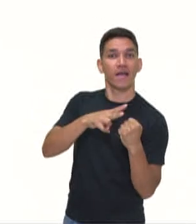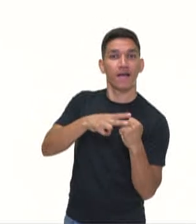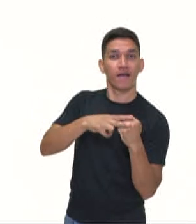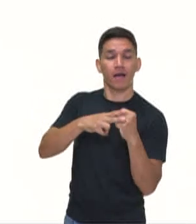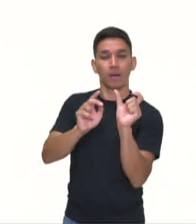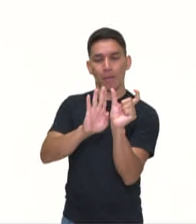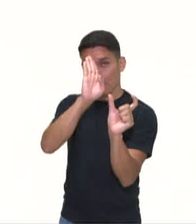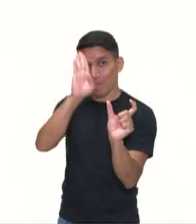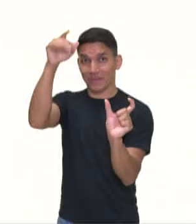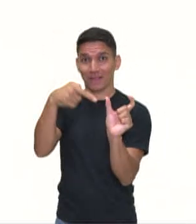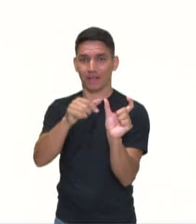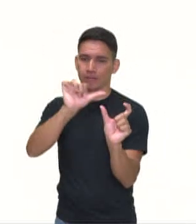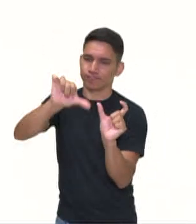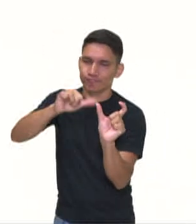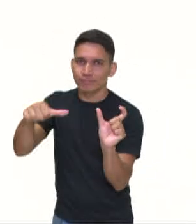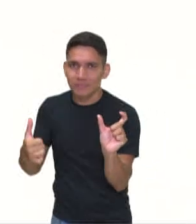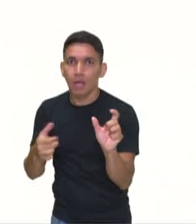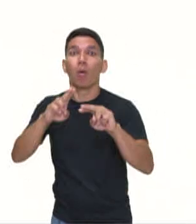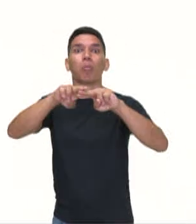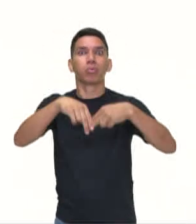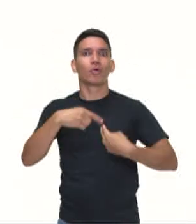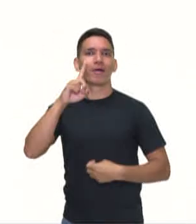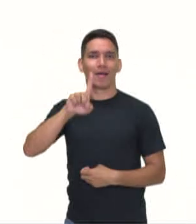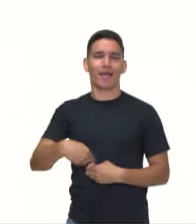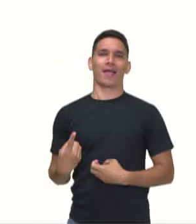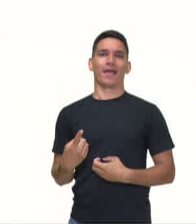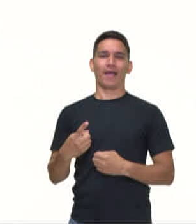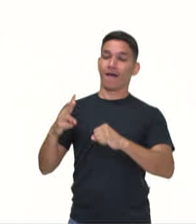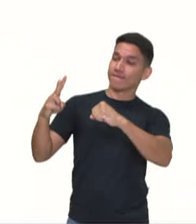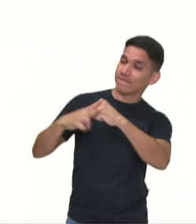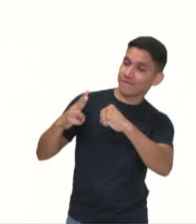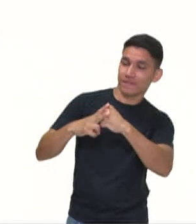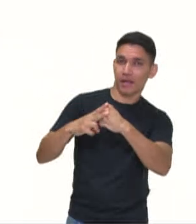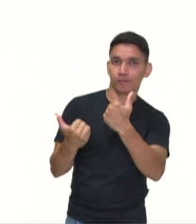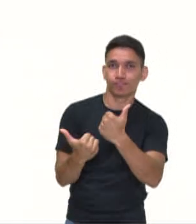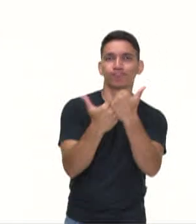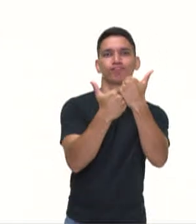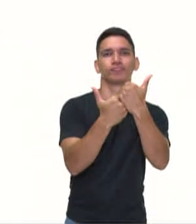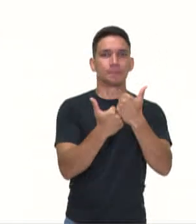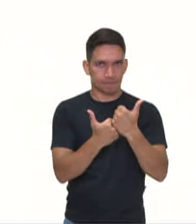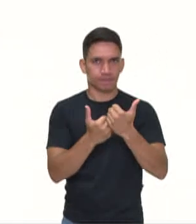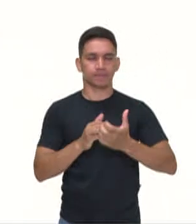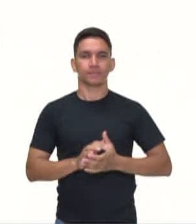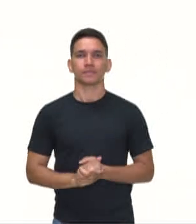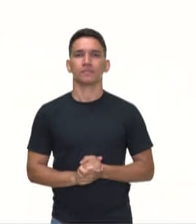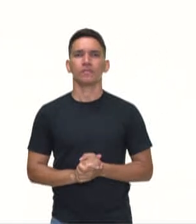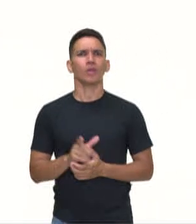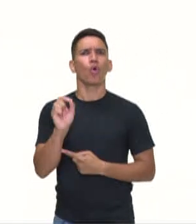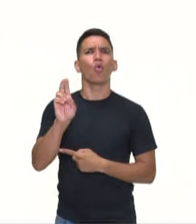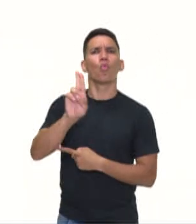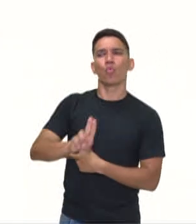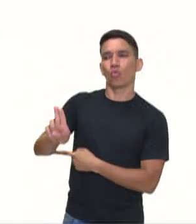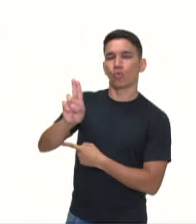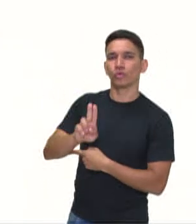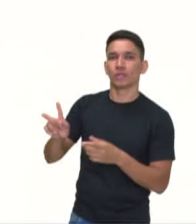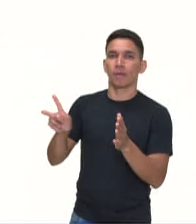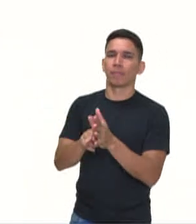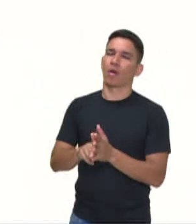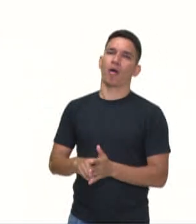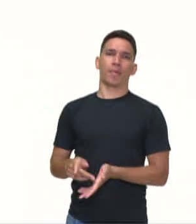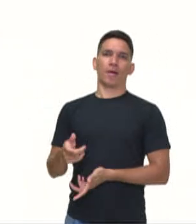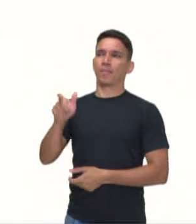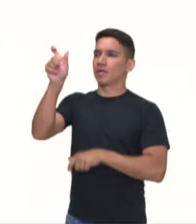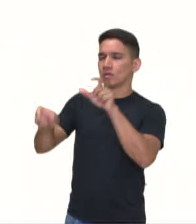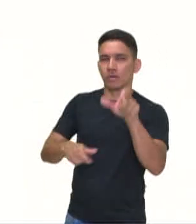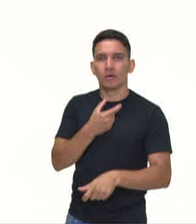esse motivo, também são conhecidos como modal auxiliaries, ou auxiliares modais. são muito utilizados pelos falantes da língua